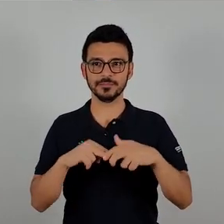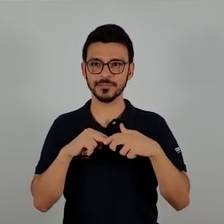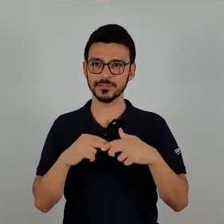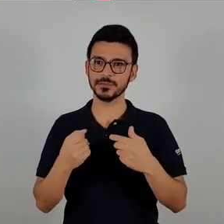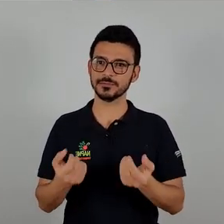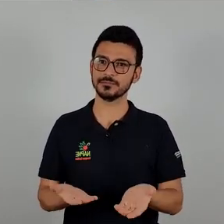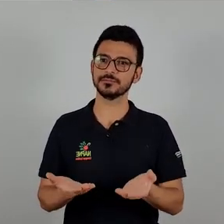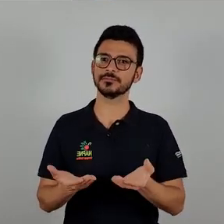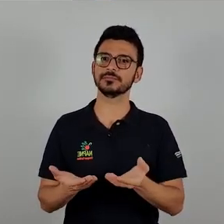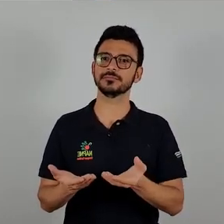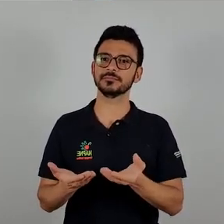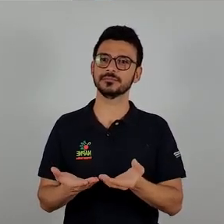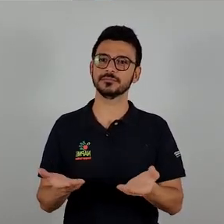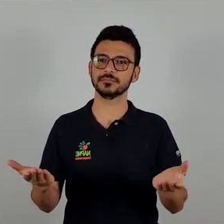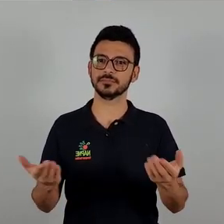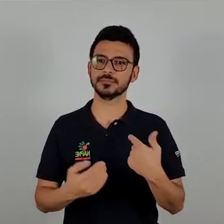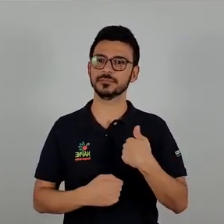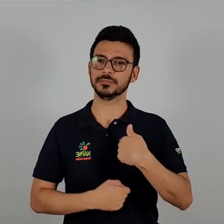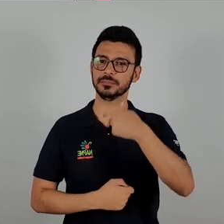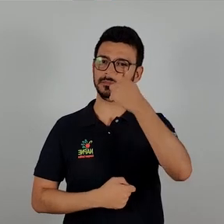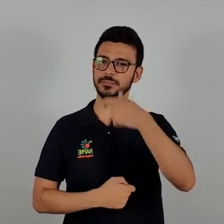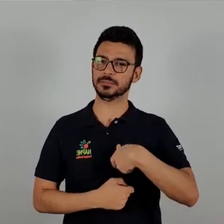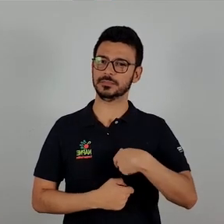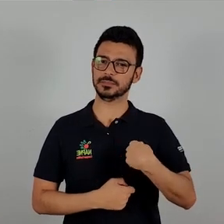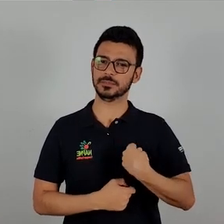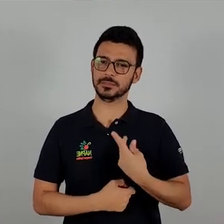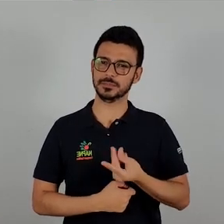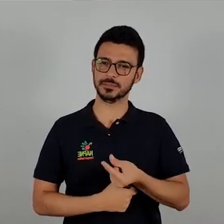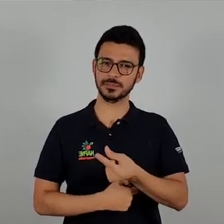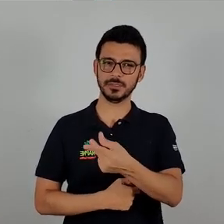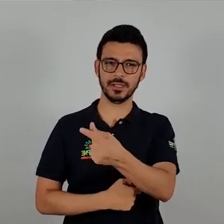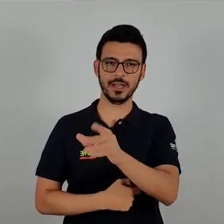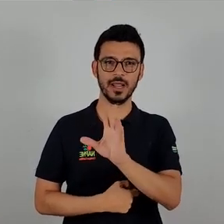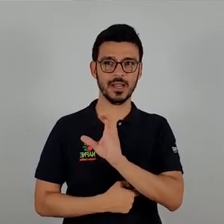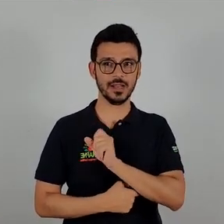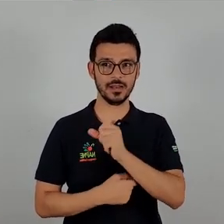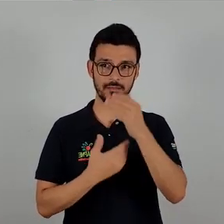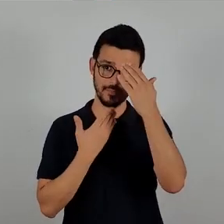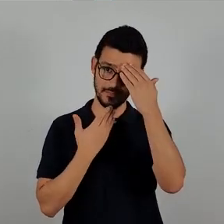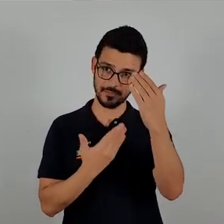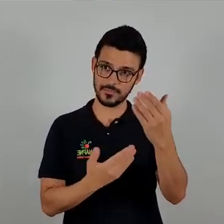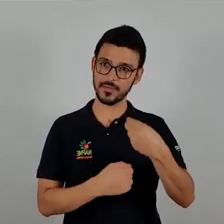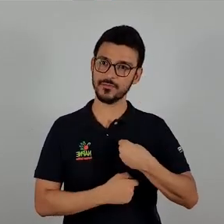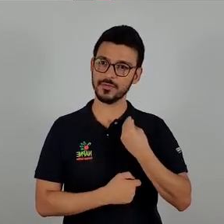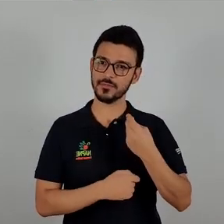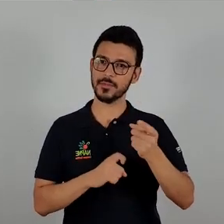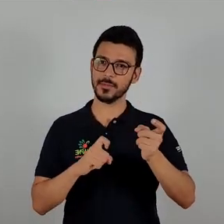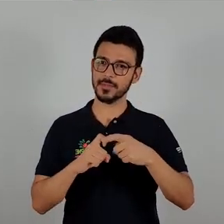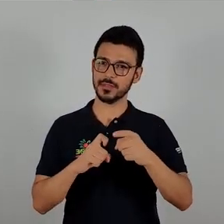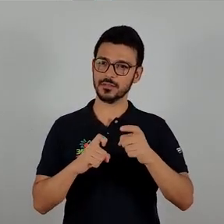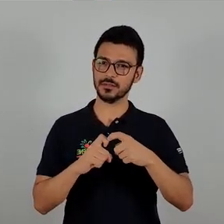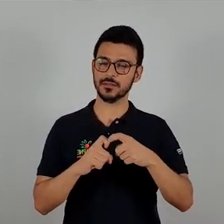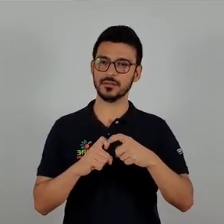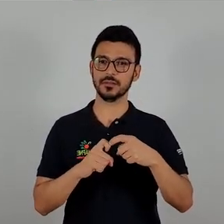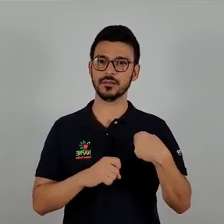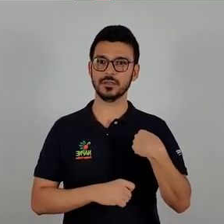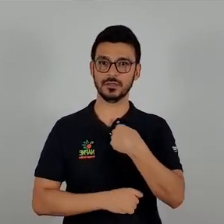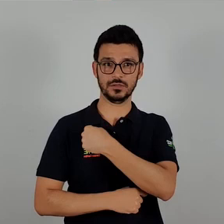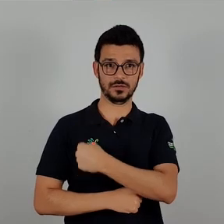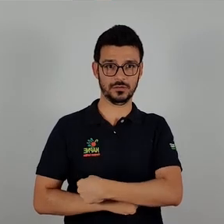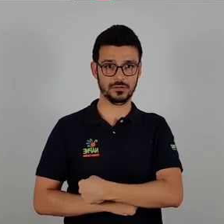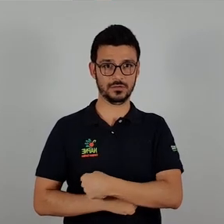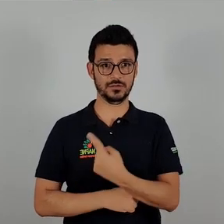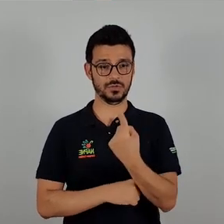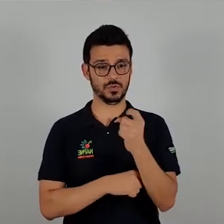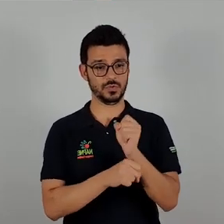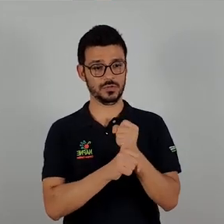Respirando os bichinhos, respirando os humanos, já que eu trabalho nas duas áreas, E agradecendo em mandarim, em chinês, que diz aqui,